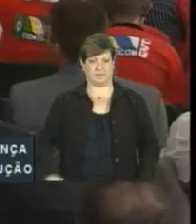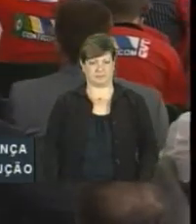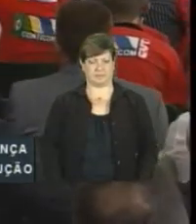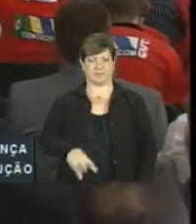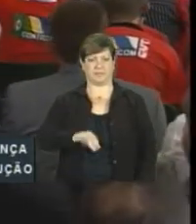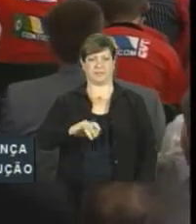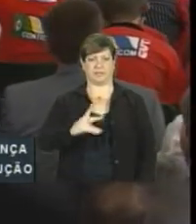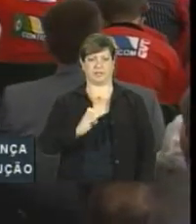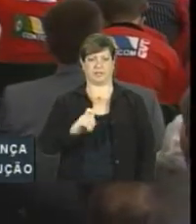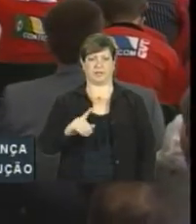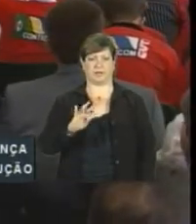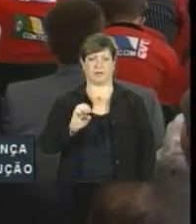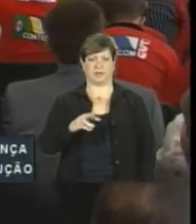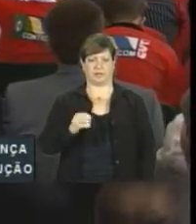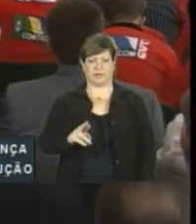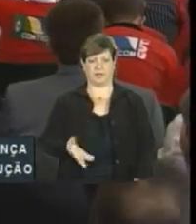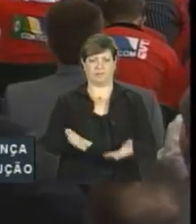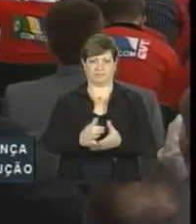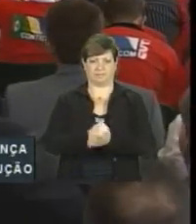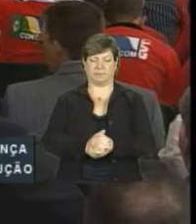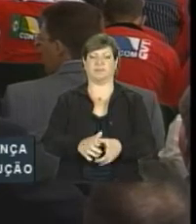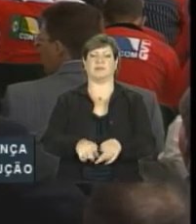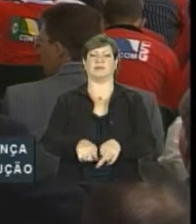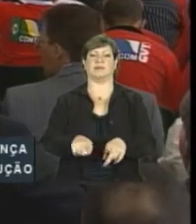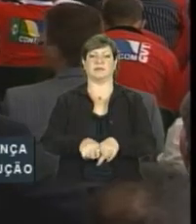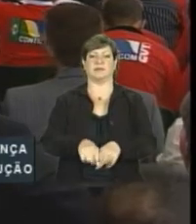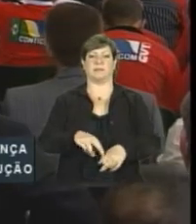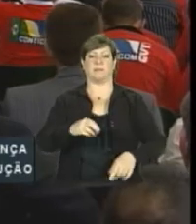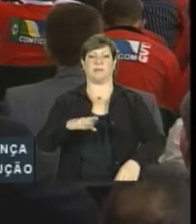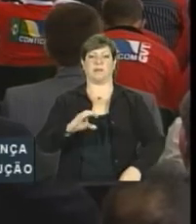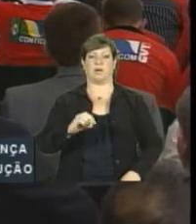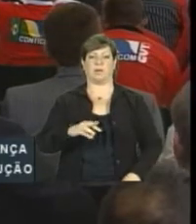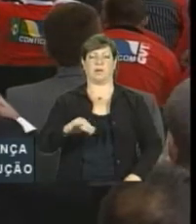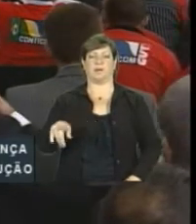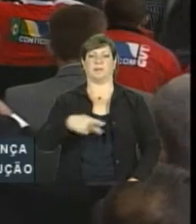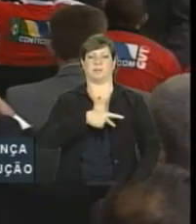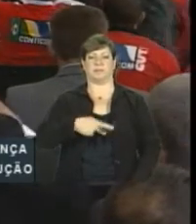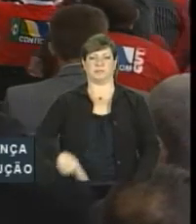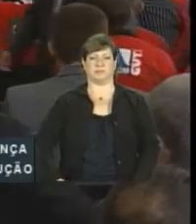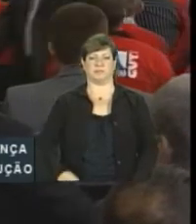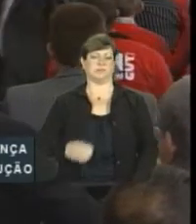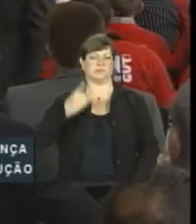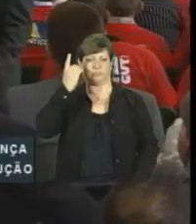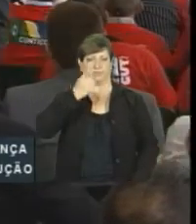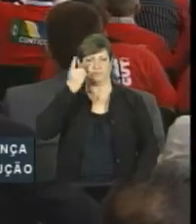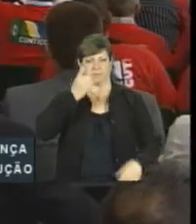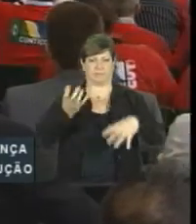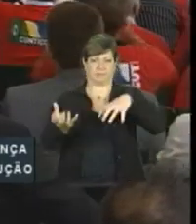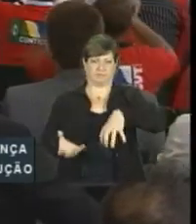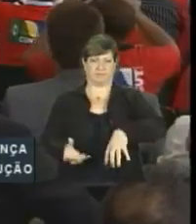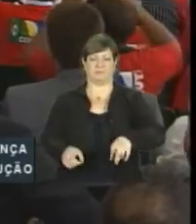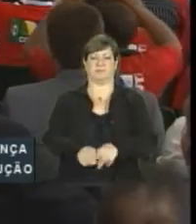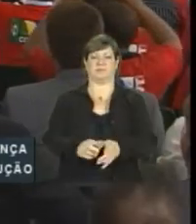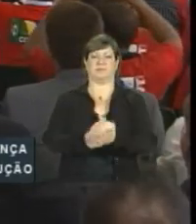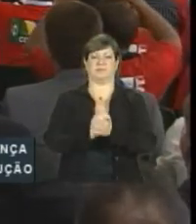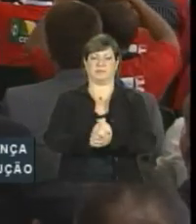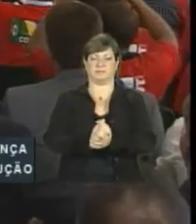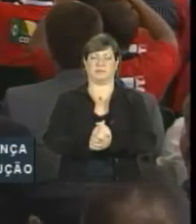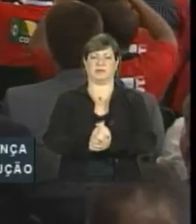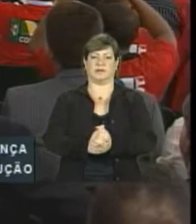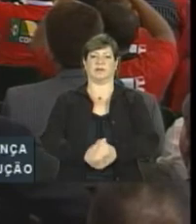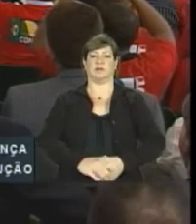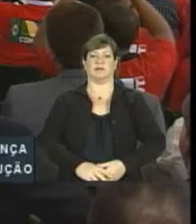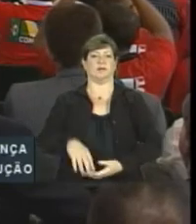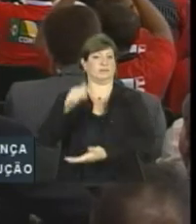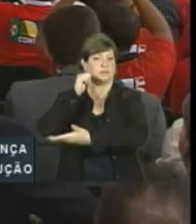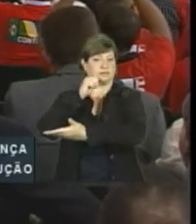Temer, o deputado Marco Maia, presidente da Câmara dos Deputados. Cumprimentar os senhores